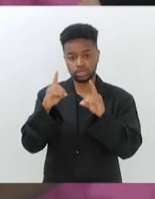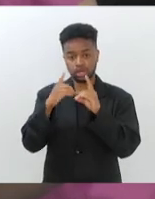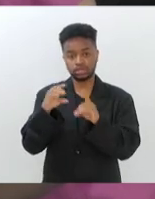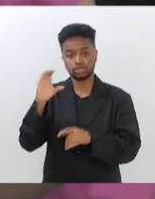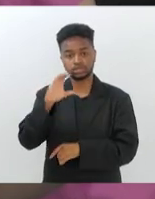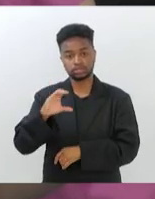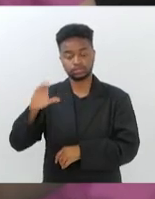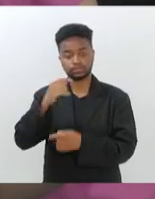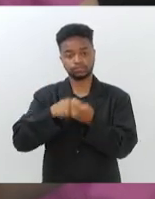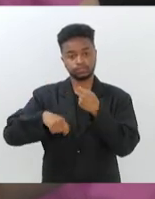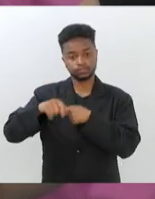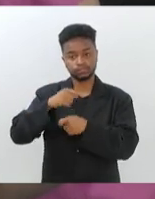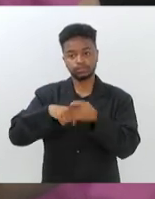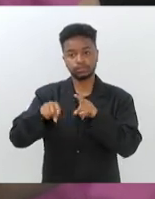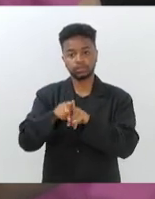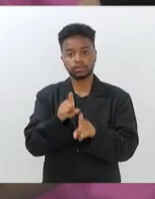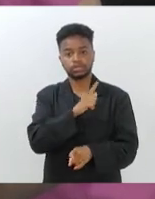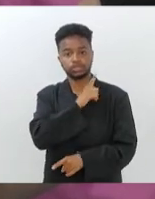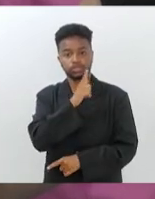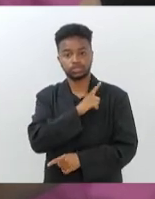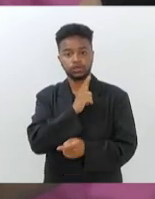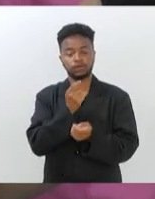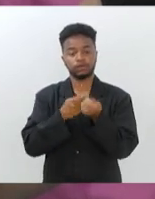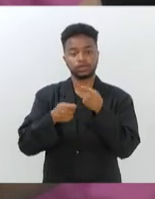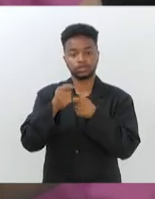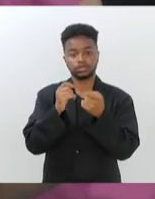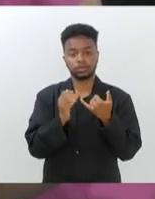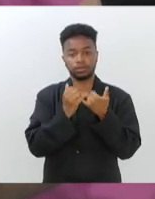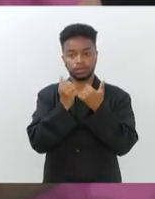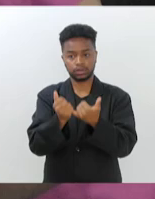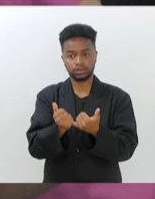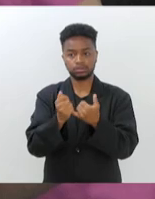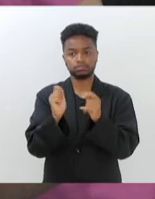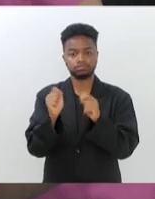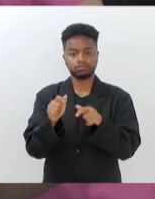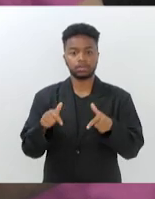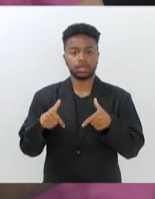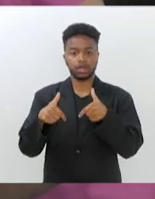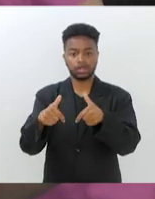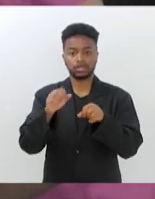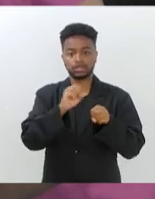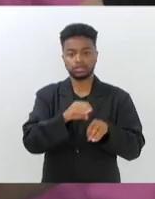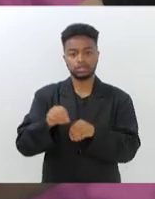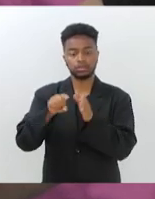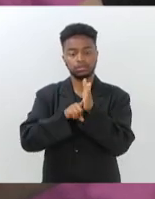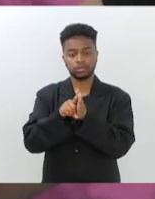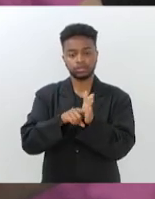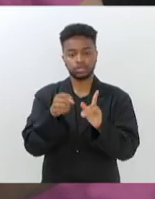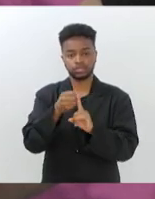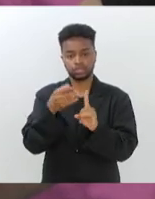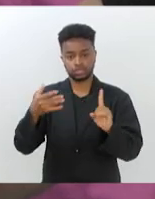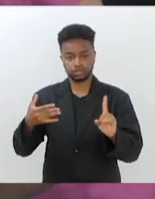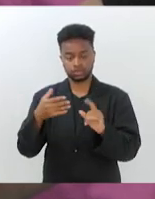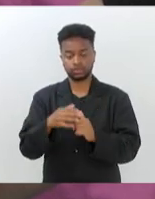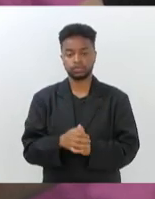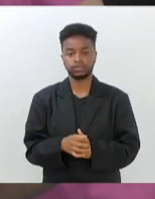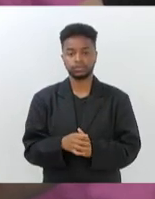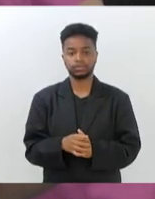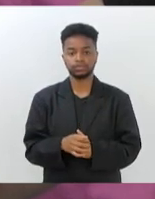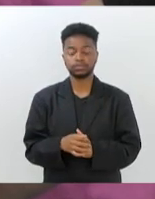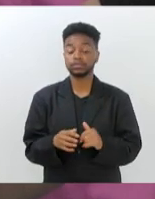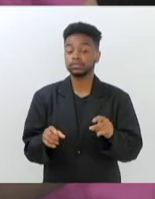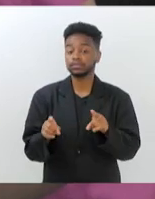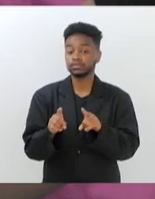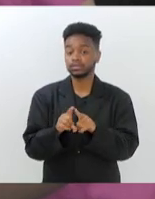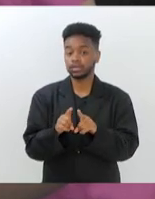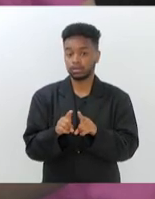administrativa e de gestão financeira e patrimonial para o exercício de suas funções de ensino pesquisa e extensão para Além disso